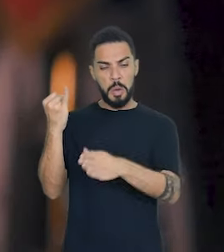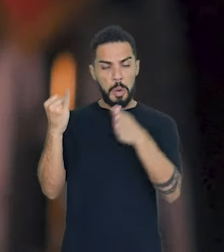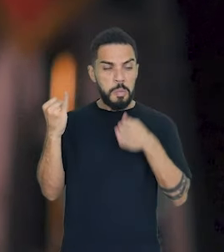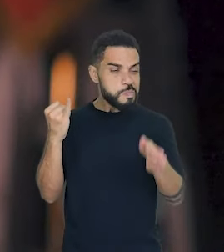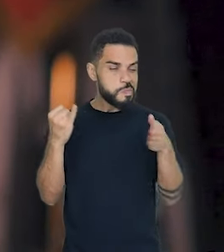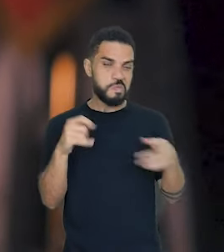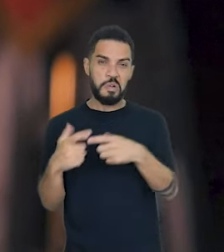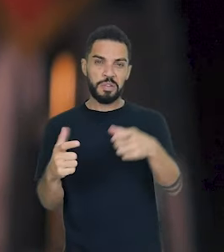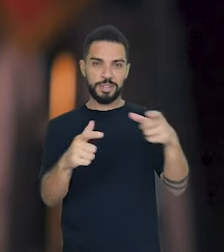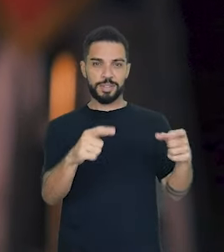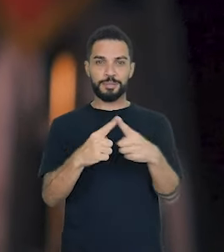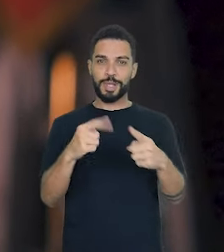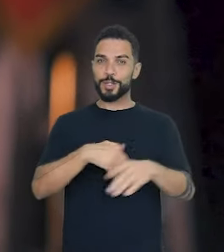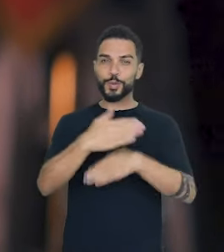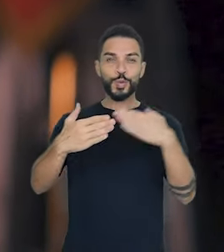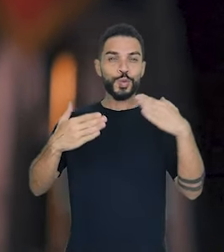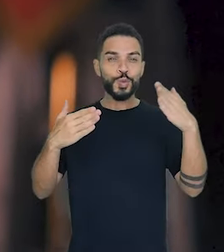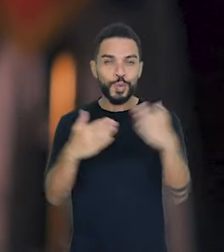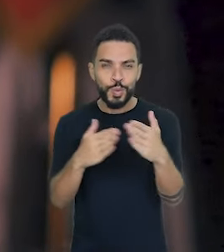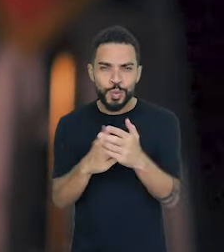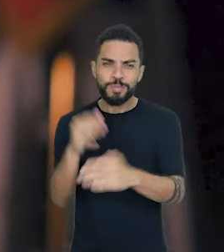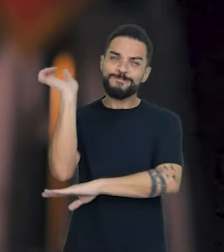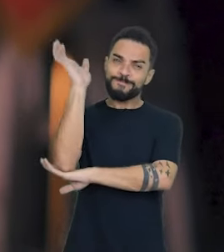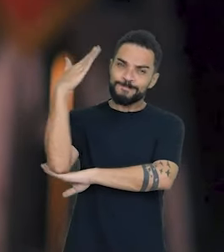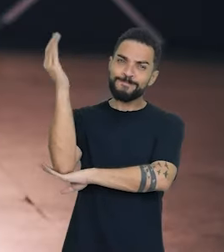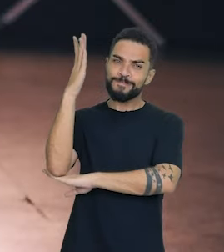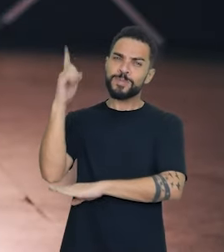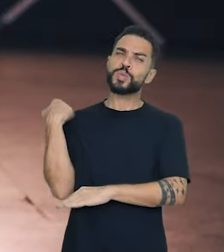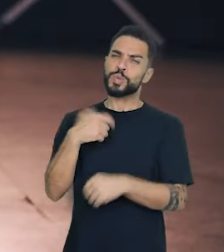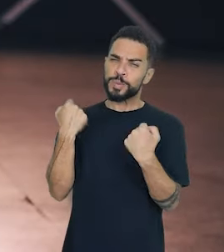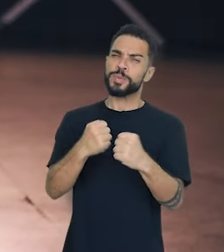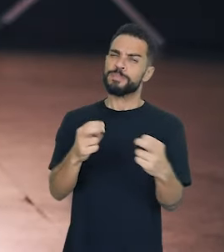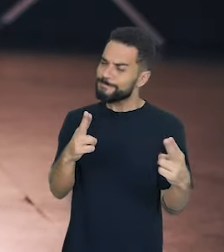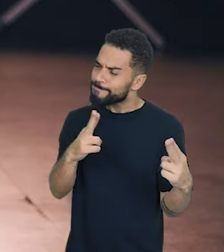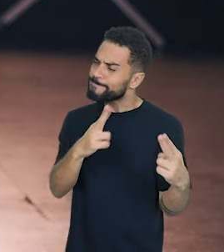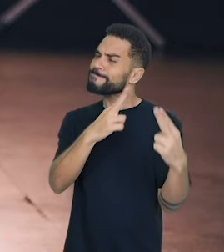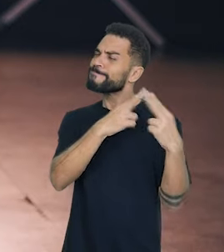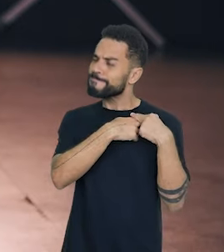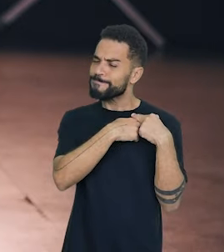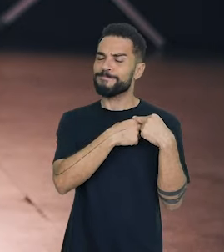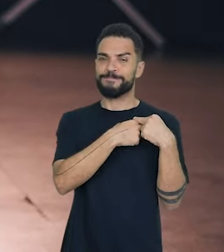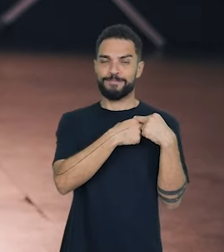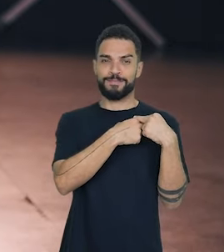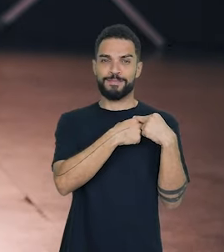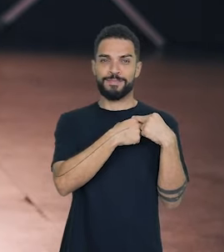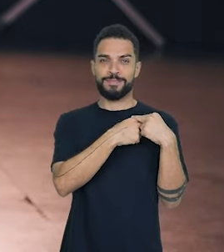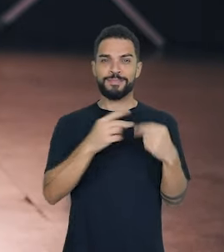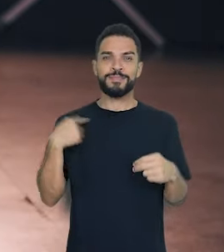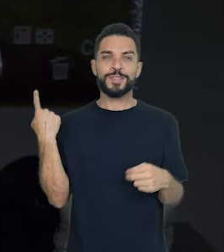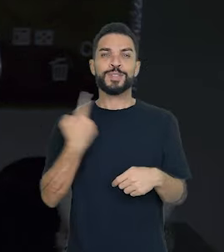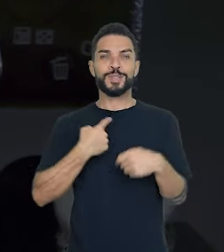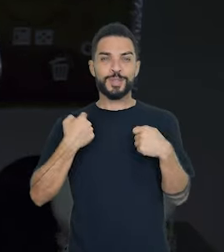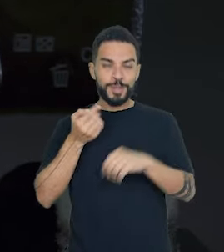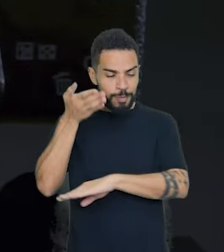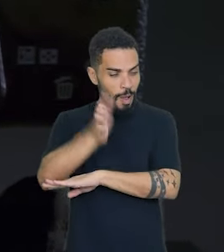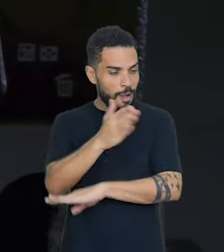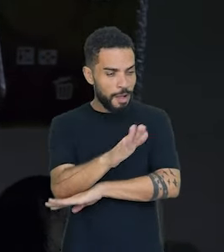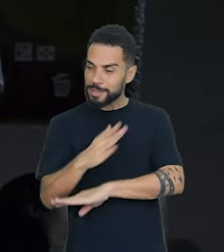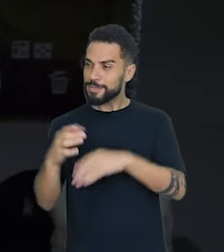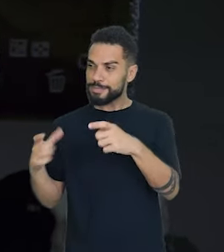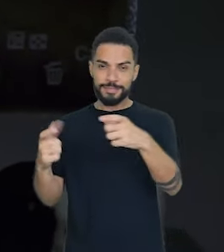vou, que todas as escolas de samba, todos os pavilhões, o máximo que chega é nota 10. Então, o pavilhão do Acadêmico, o